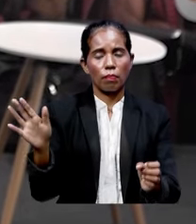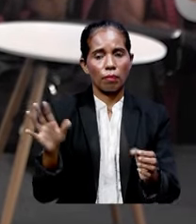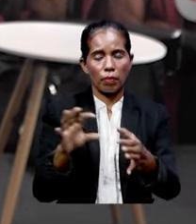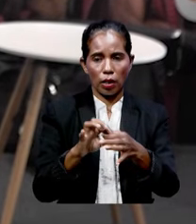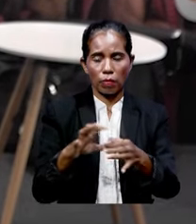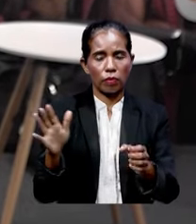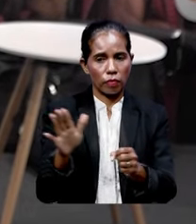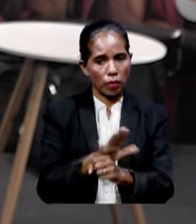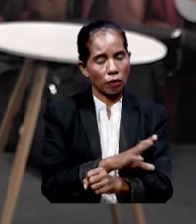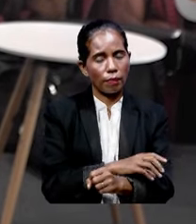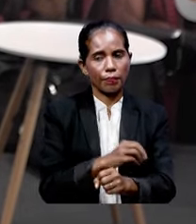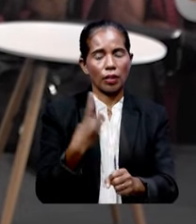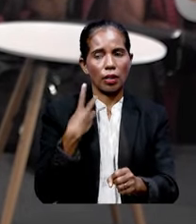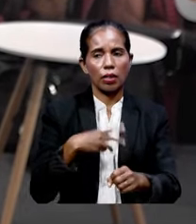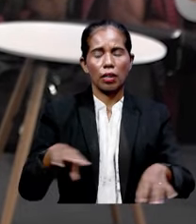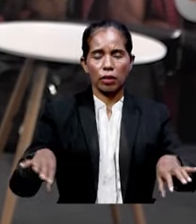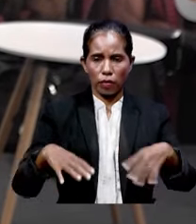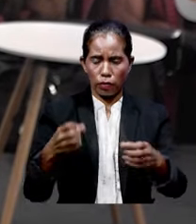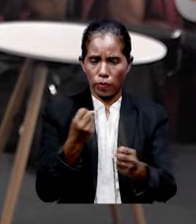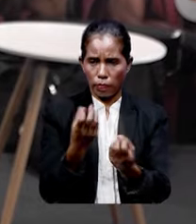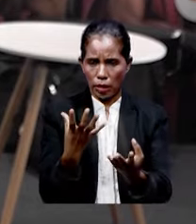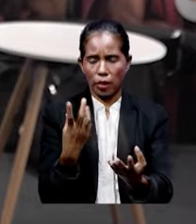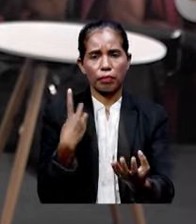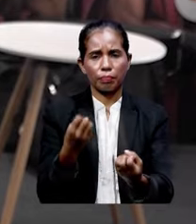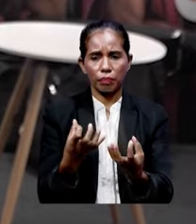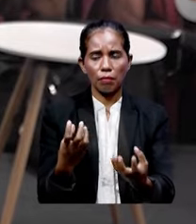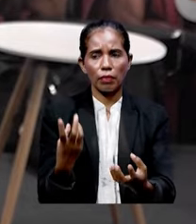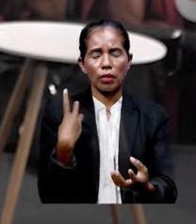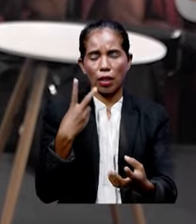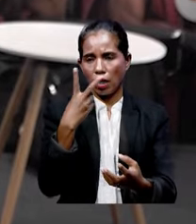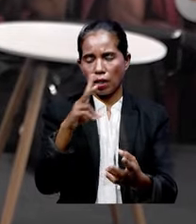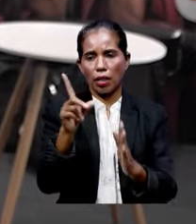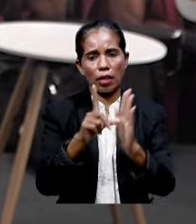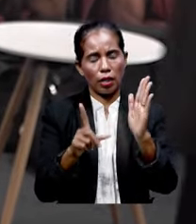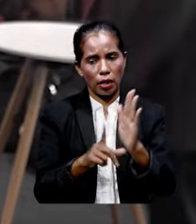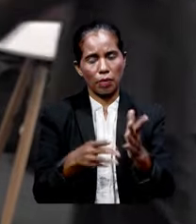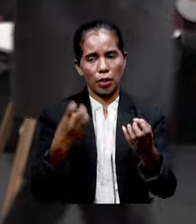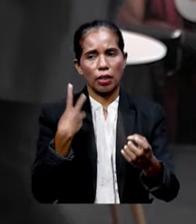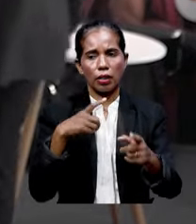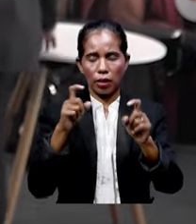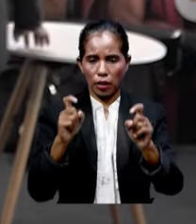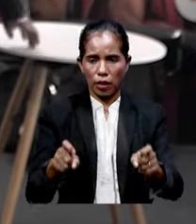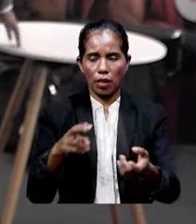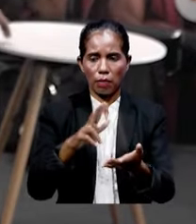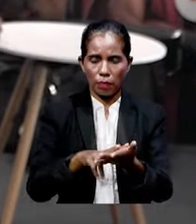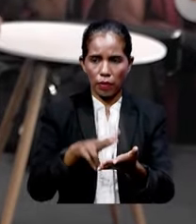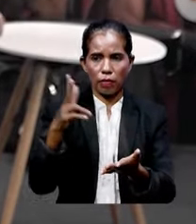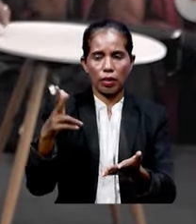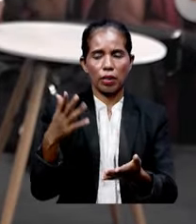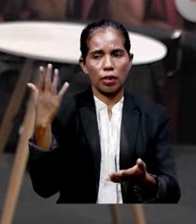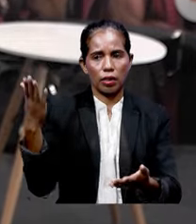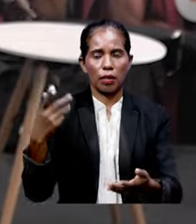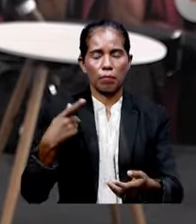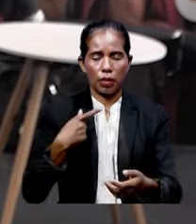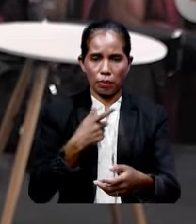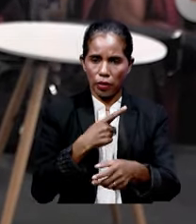posa session ne serviço lubukida liu liu de legislativo. Lei lubukida ma que tem que aprova liu liu ba ia